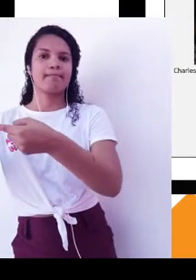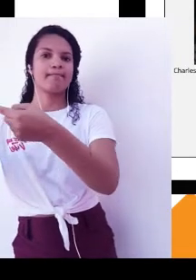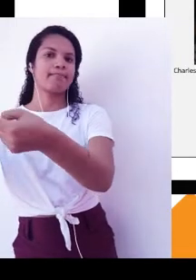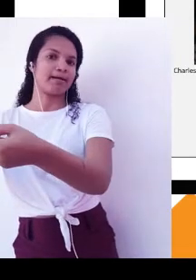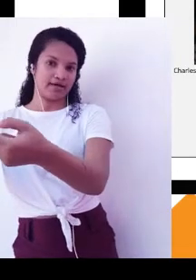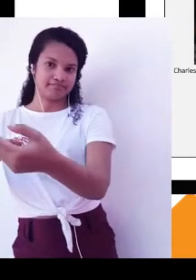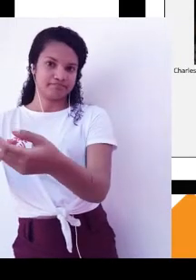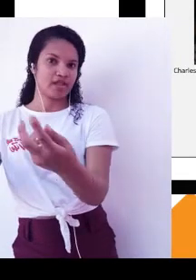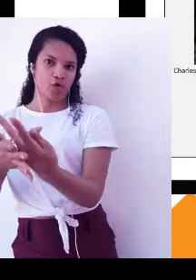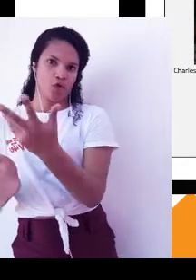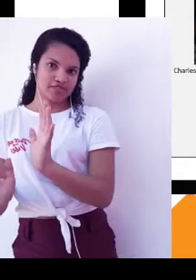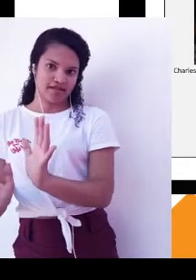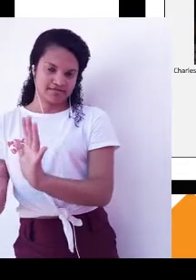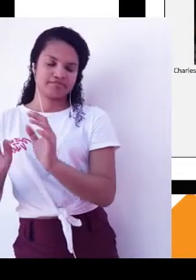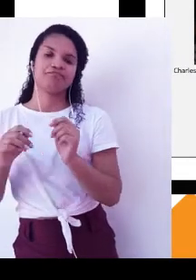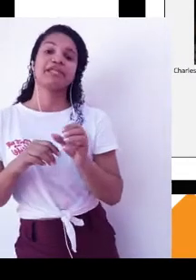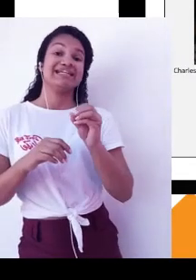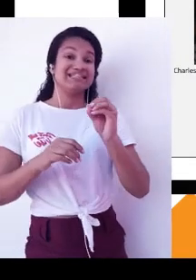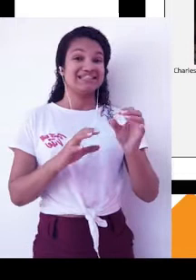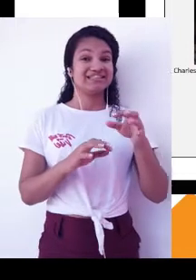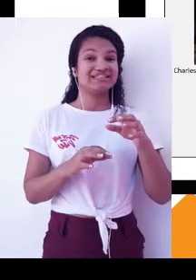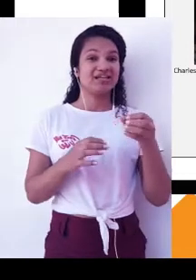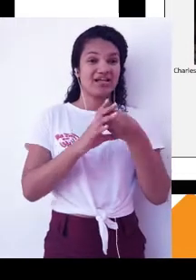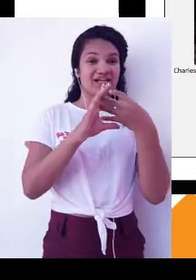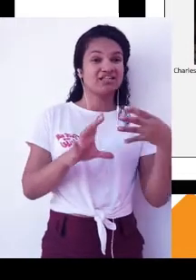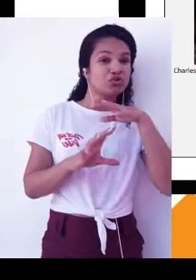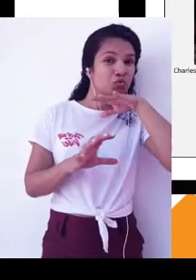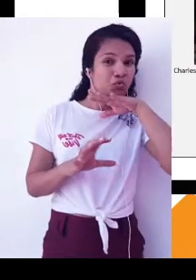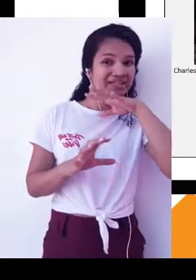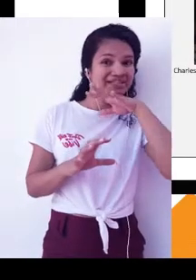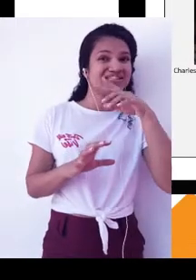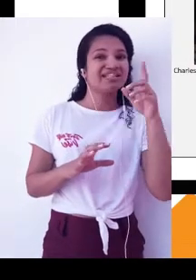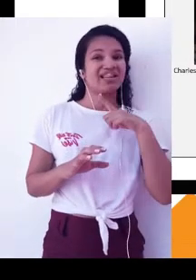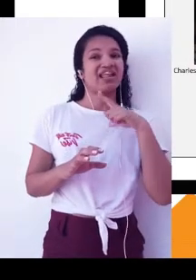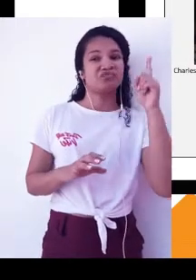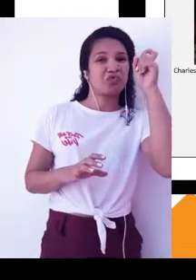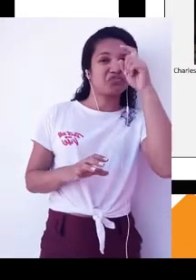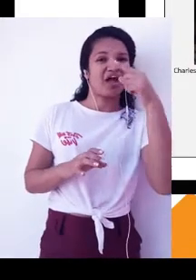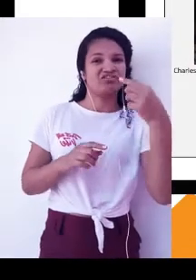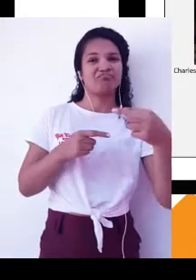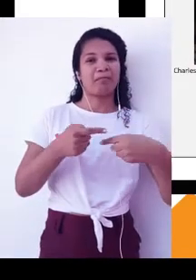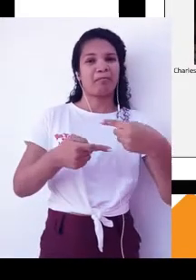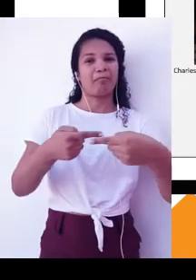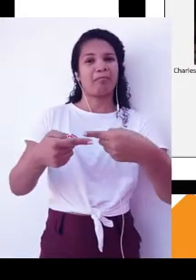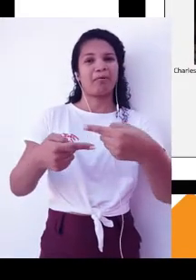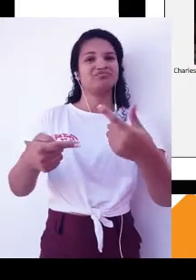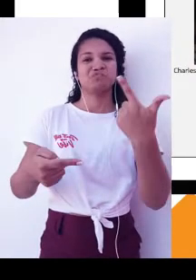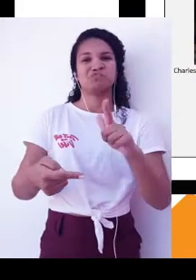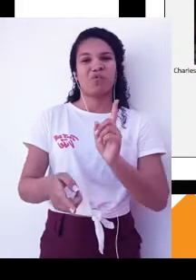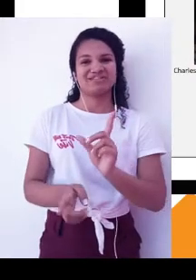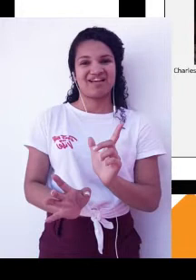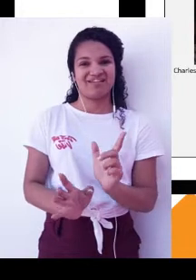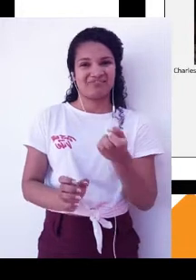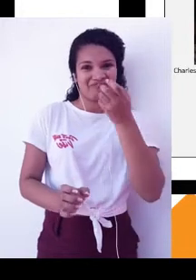para a descendência. Portadores de características desvantajosas têm mais dificuldade para fazer isso. A evolução,